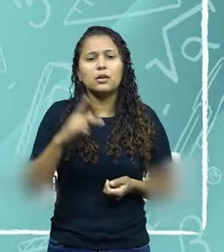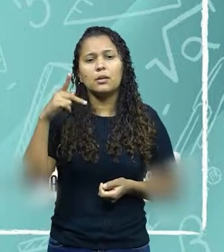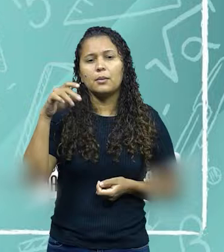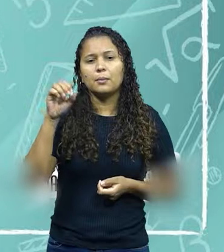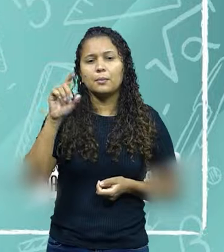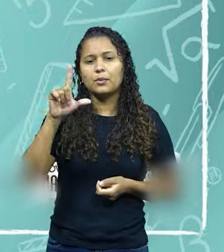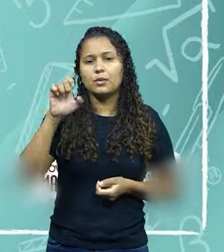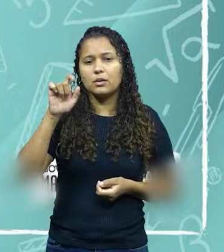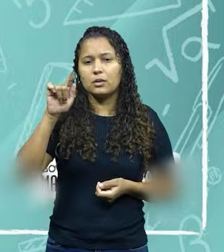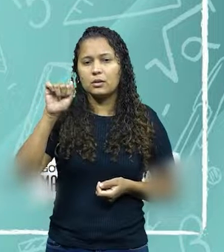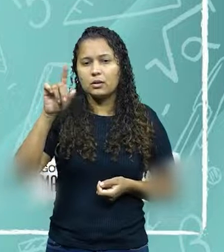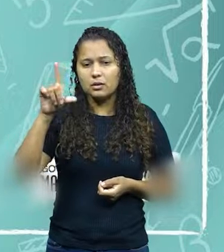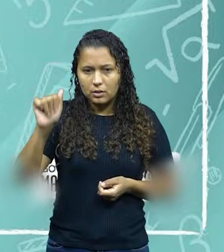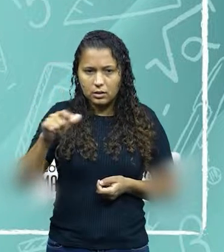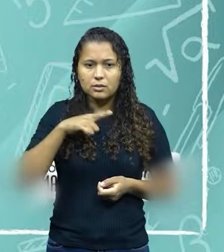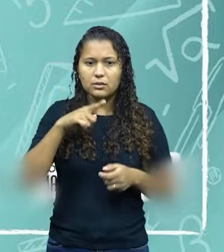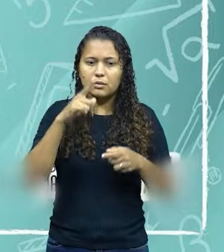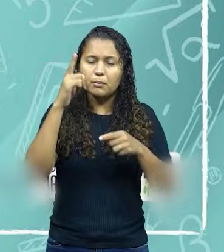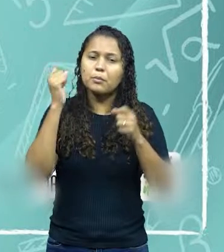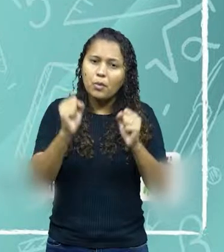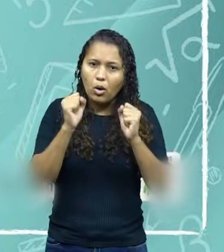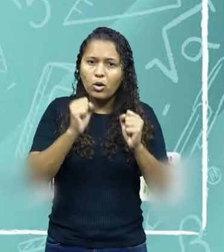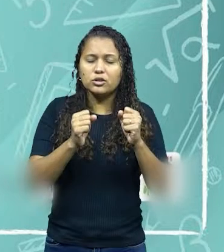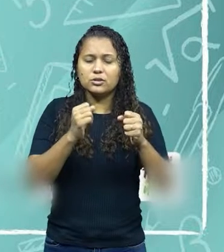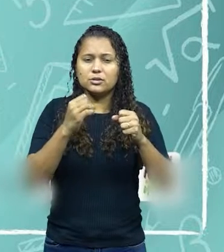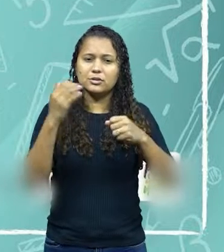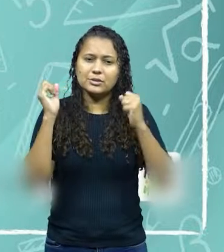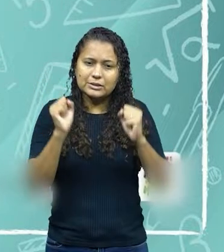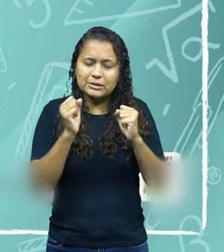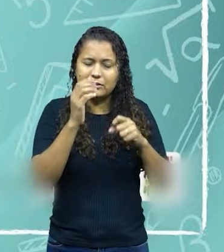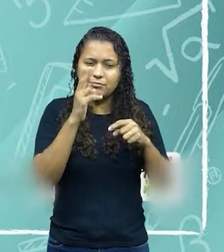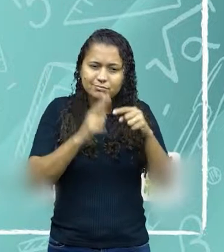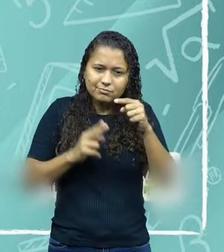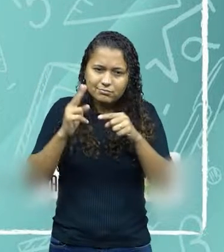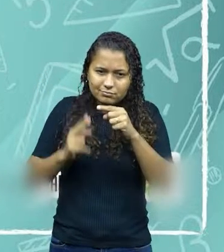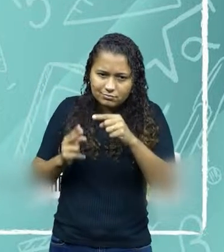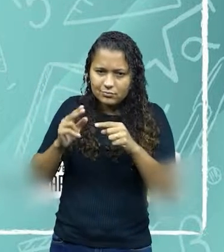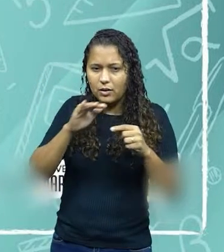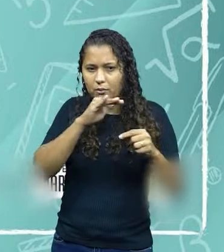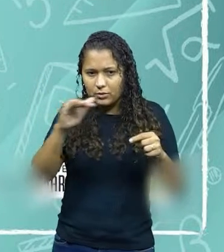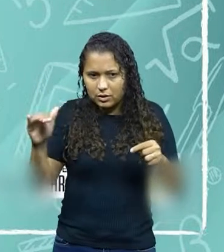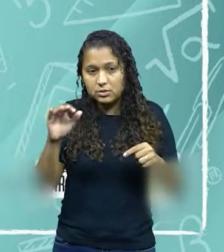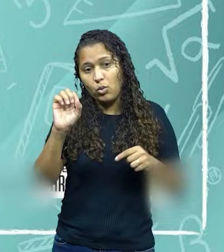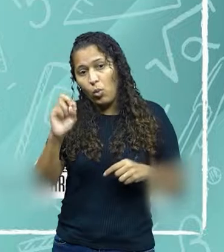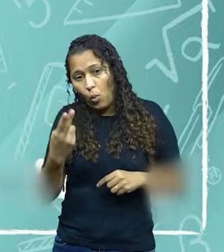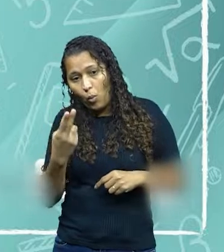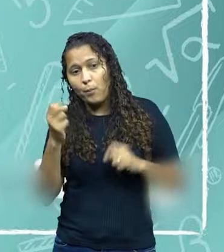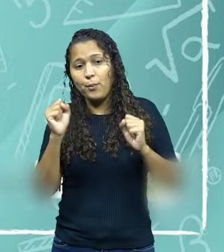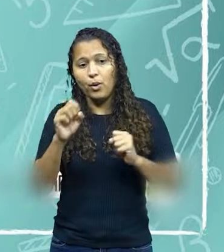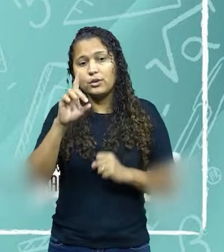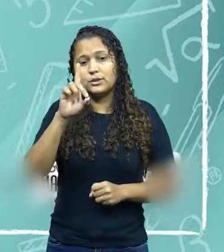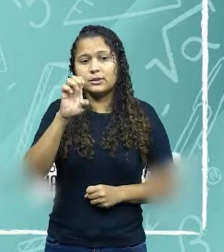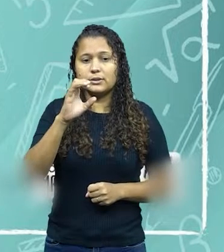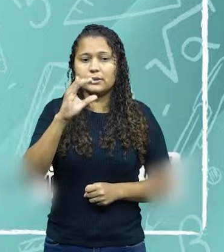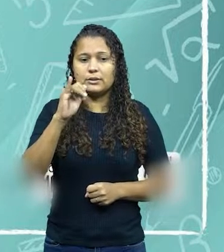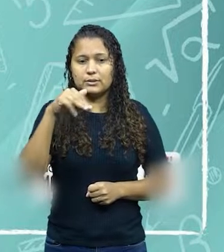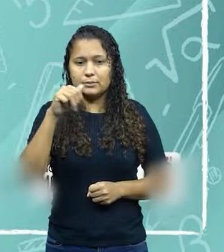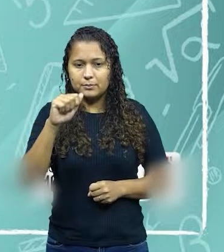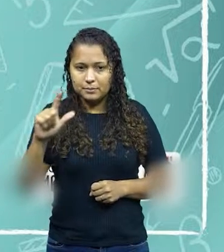a polegada, ela pode ser fracionária ou ela pode ser decimal. Ela fracionária, a gente pega ela em